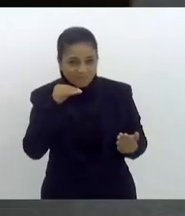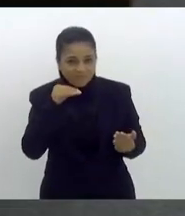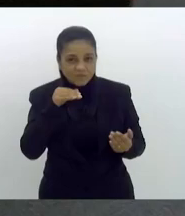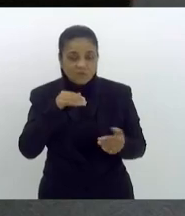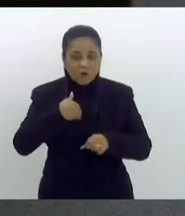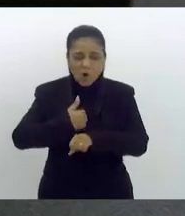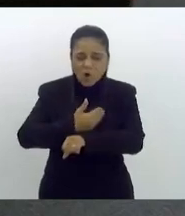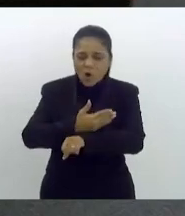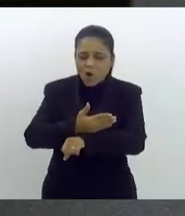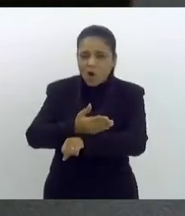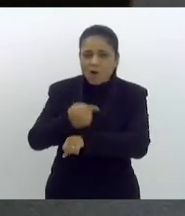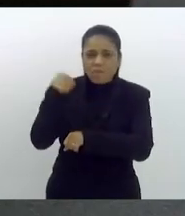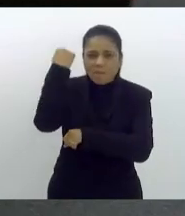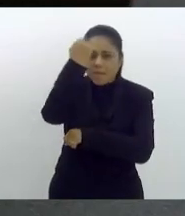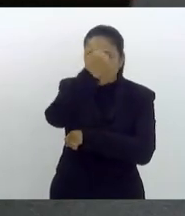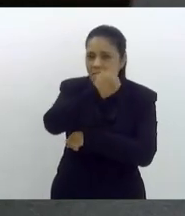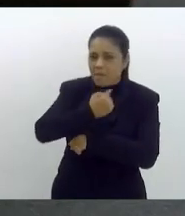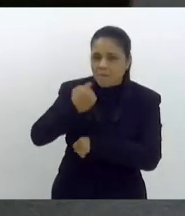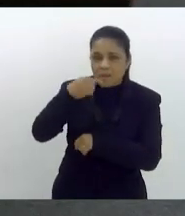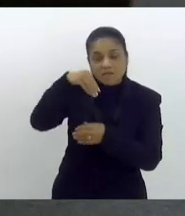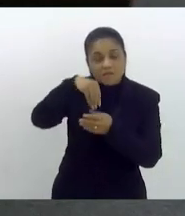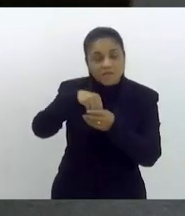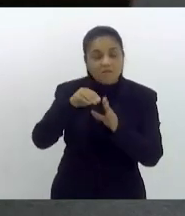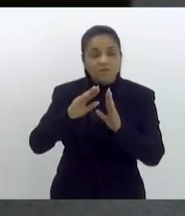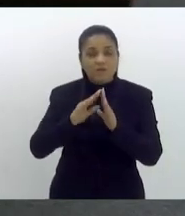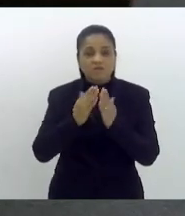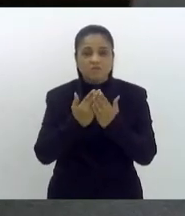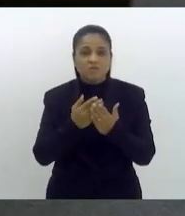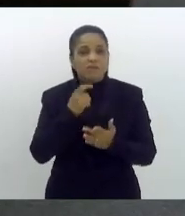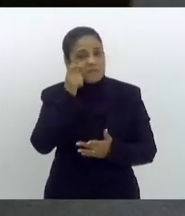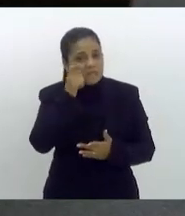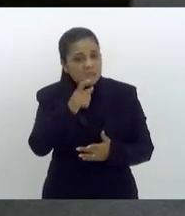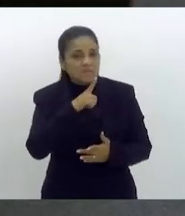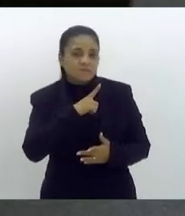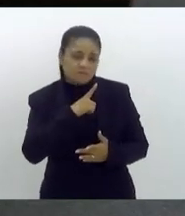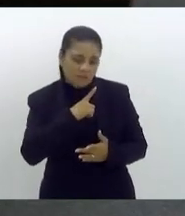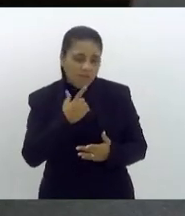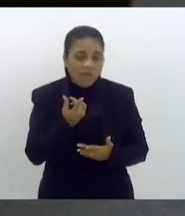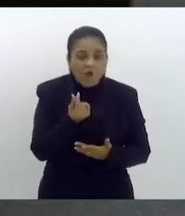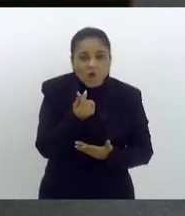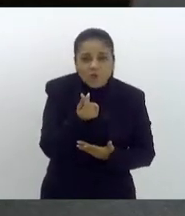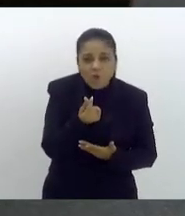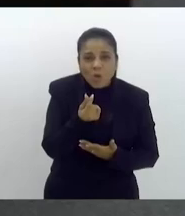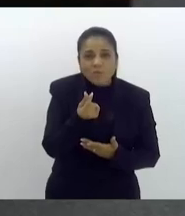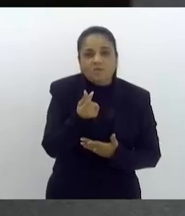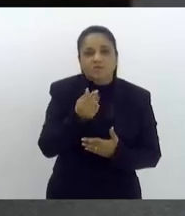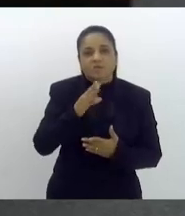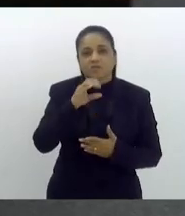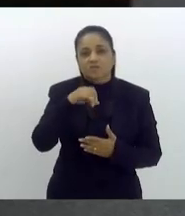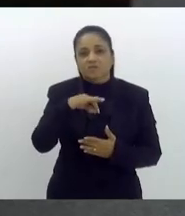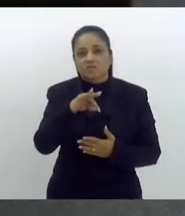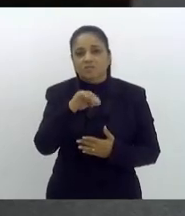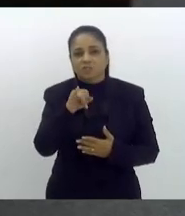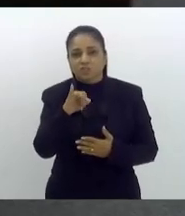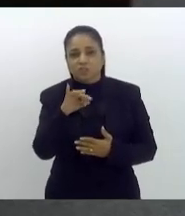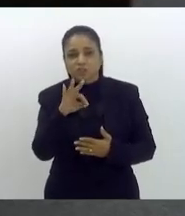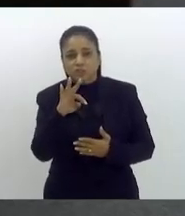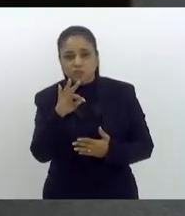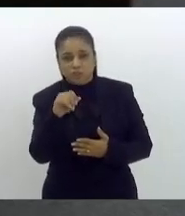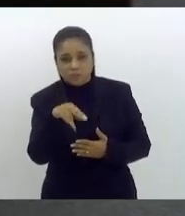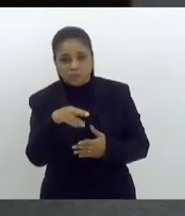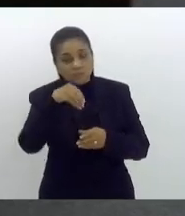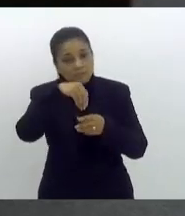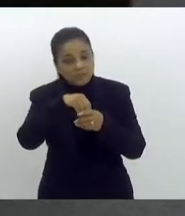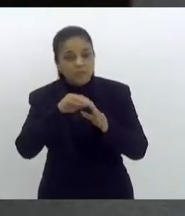escolas e que há sim o interesse obviamente econômico dessas grandes cantinas nesses colégios